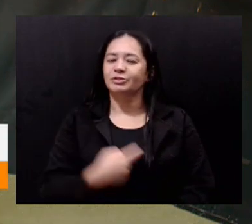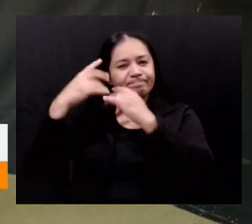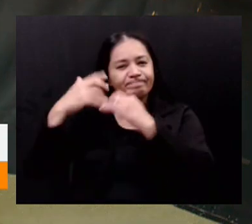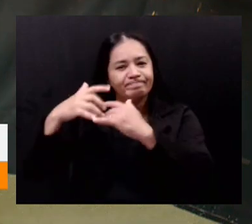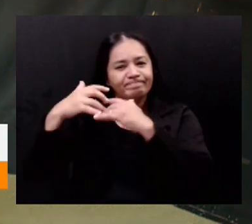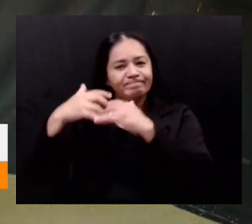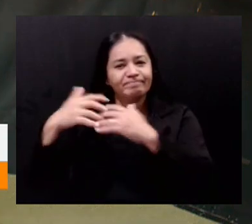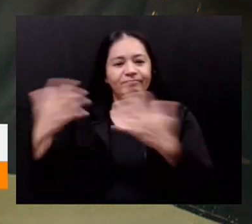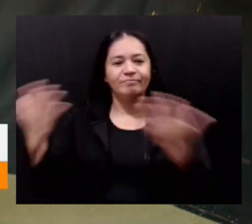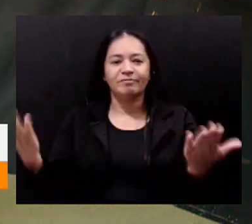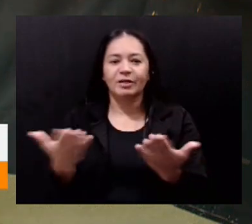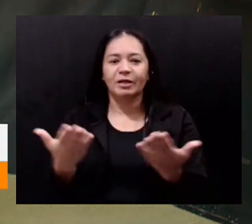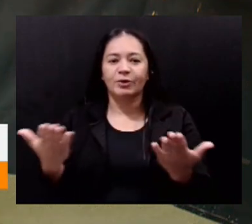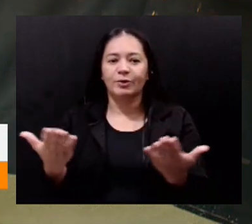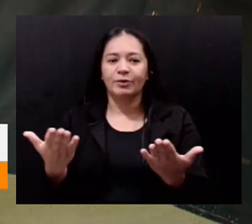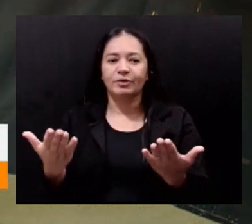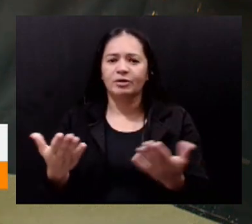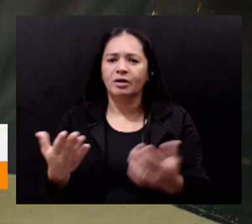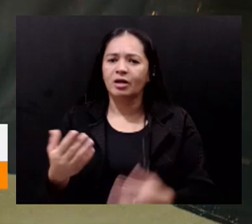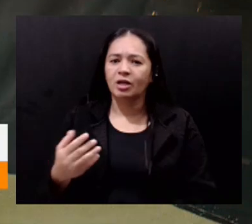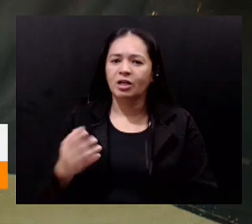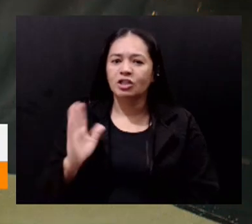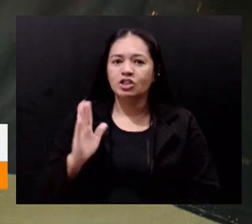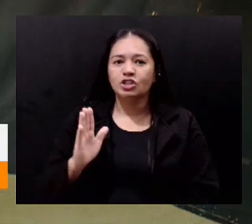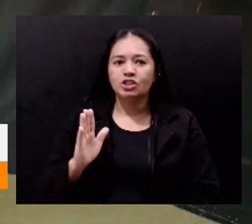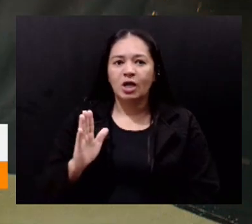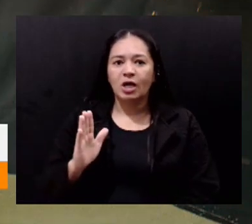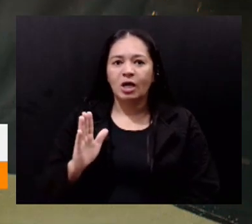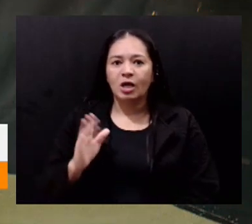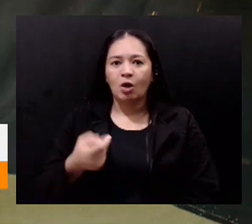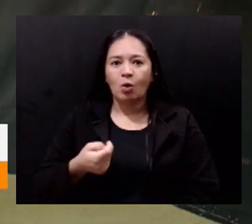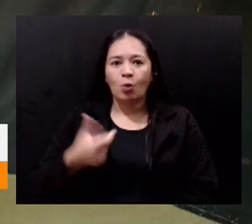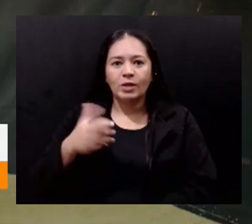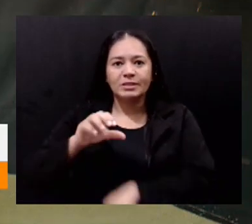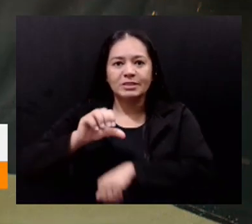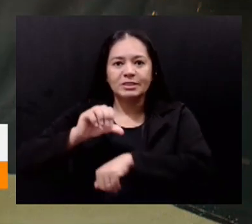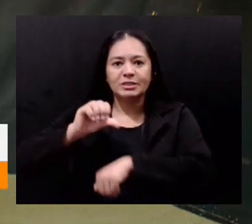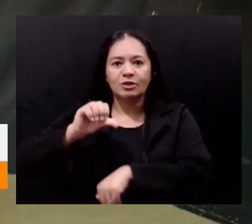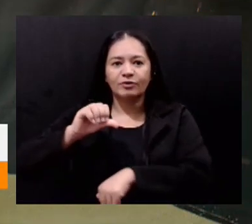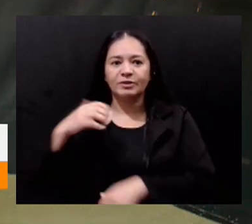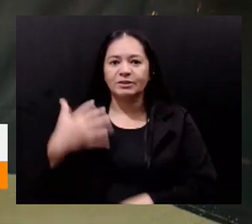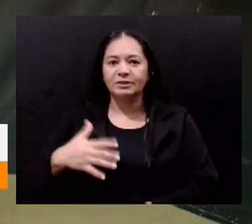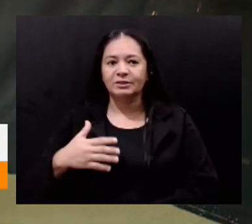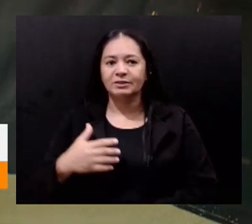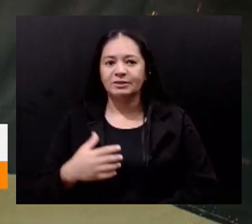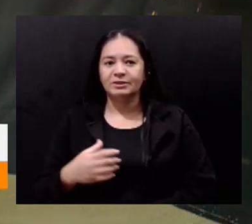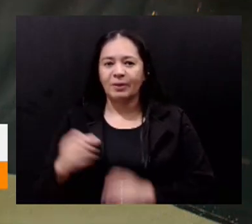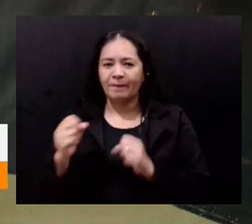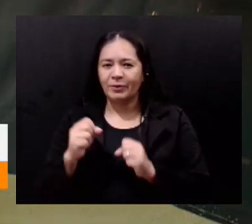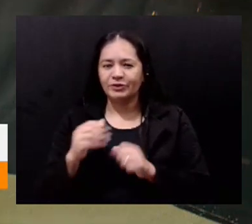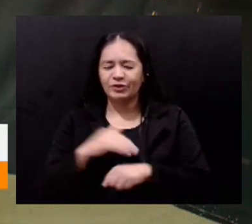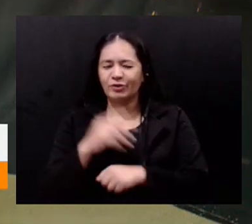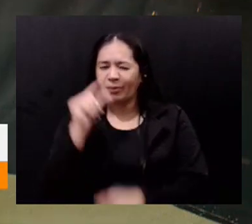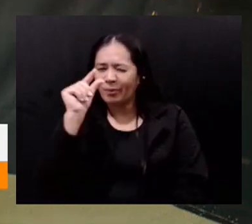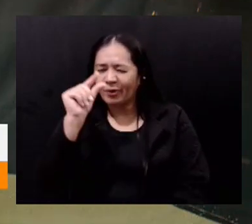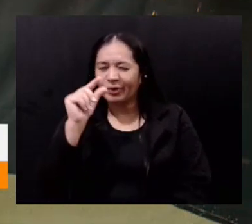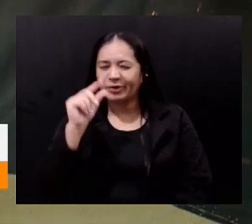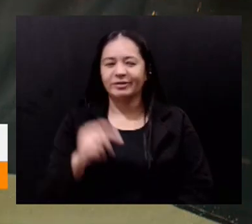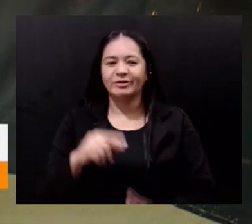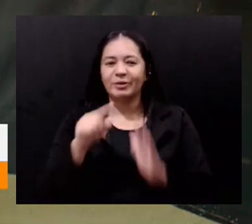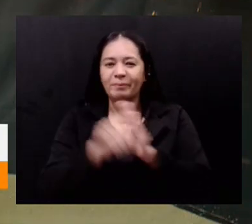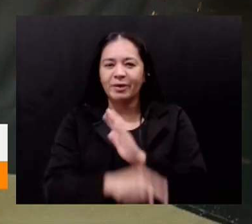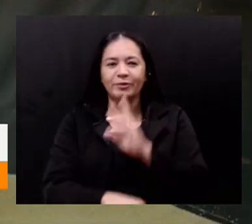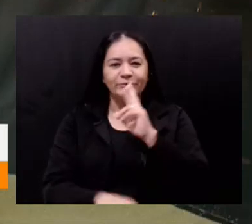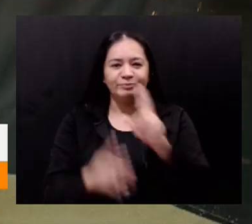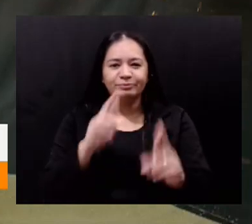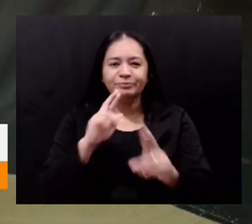agora que horas são? Nossa, já 8h54, a gente vai até acho que 9h05 por aí, dá tempo de bater mais um papinho e responder mais telespectadores. Não falei para